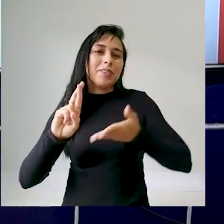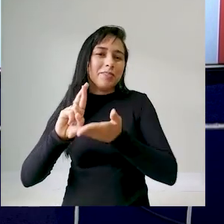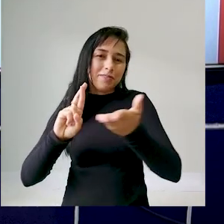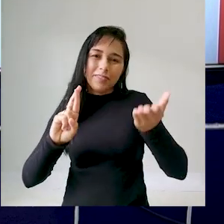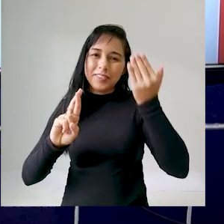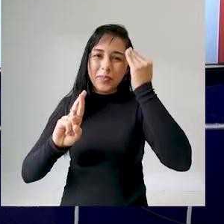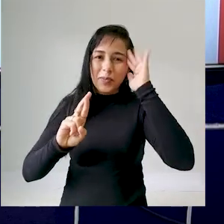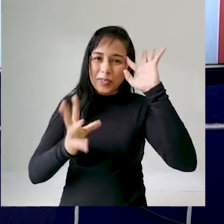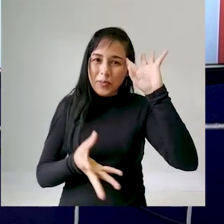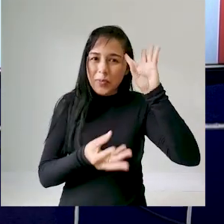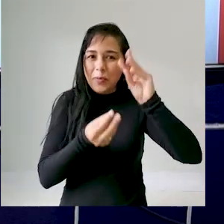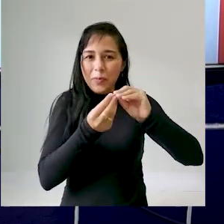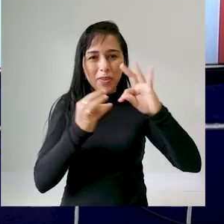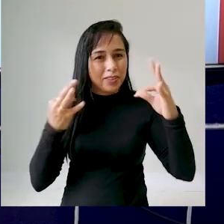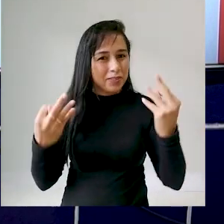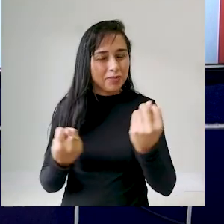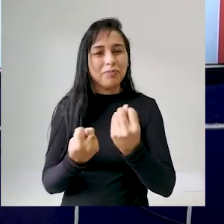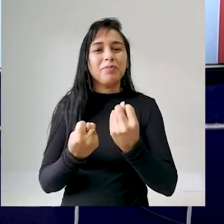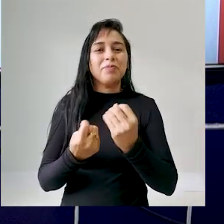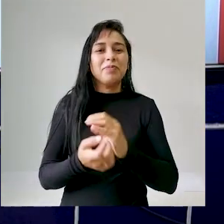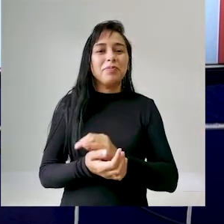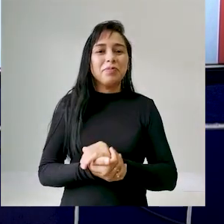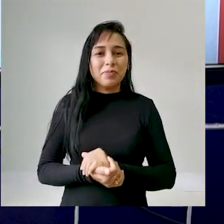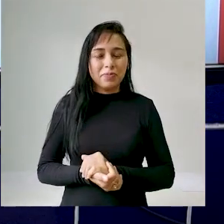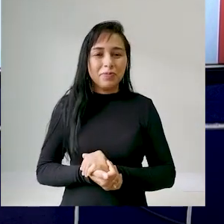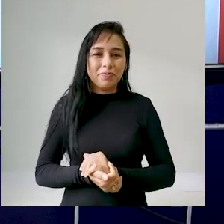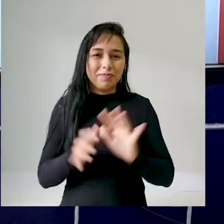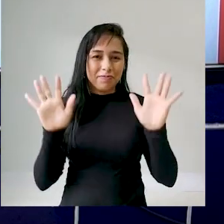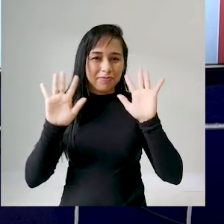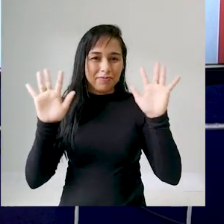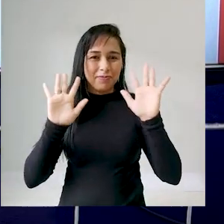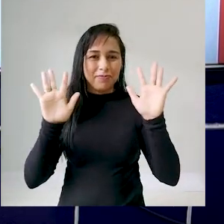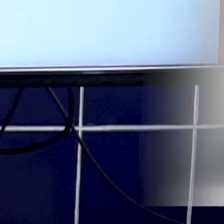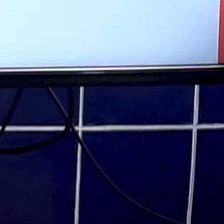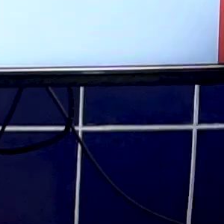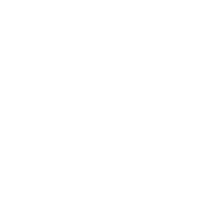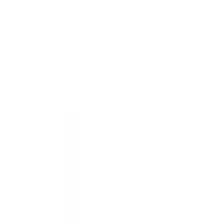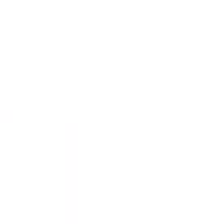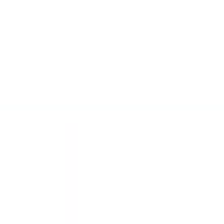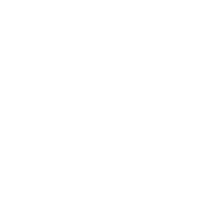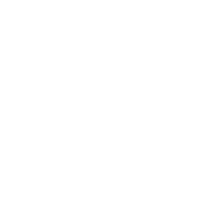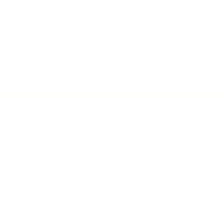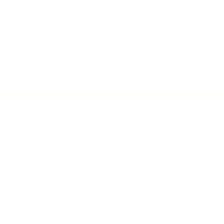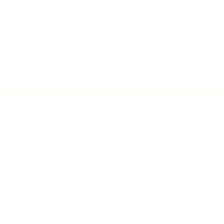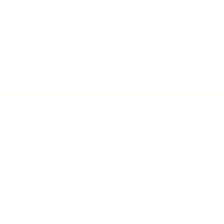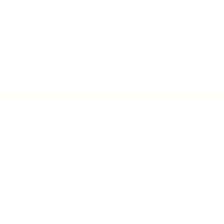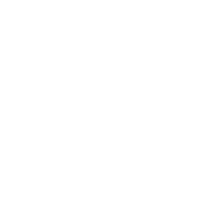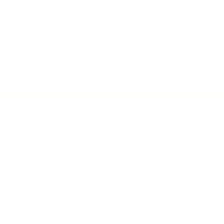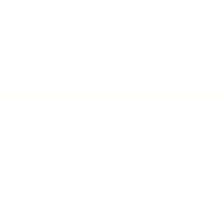tenha havido nenhum ruído para interferir essa nossa mensagem e até a próxima!